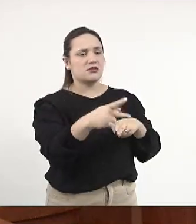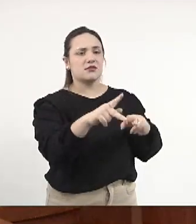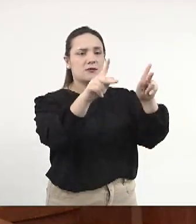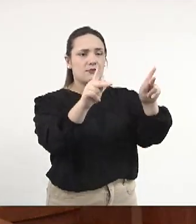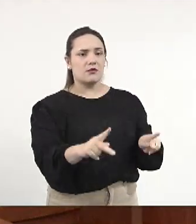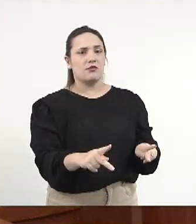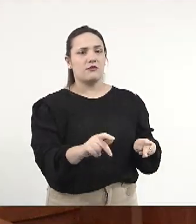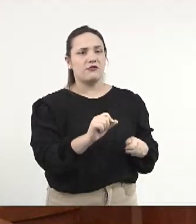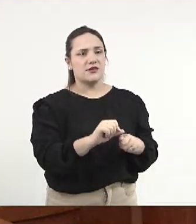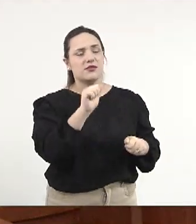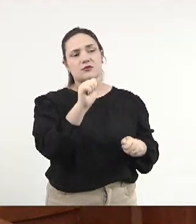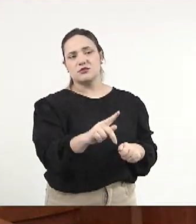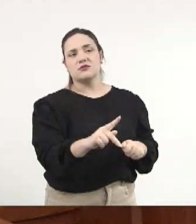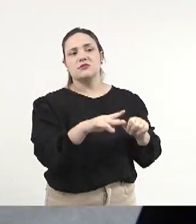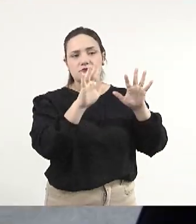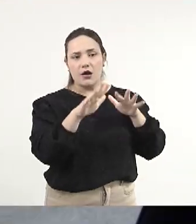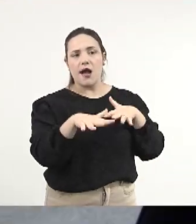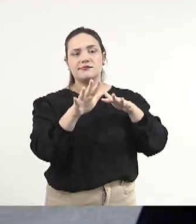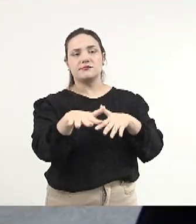fazem protesto,